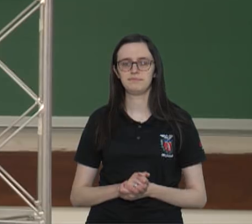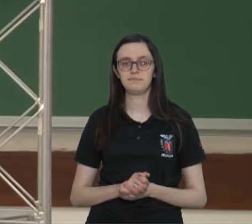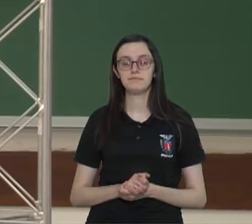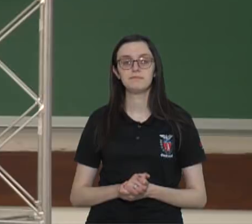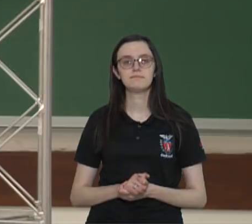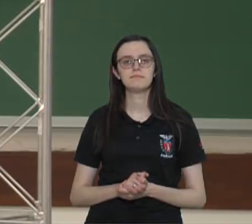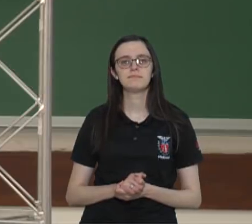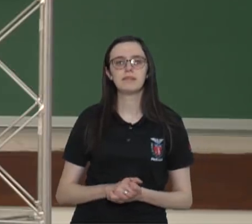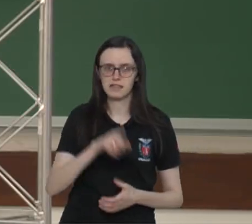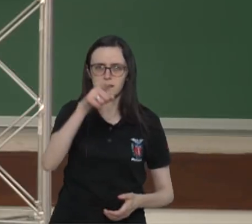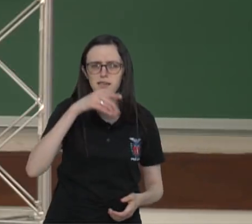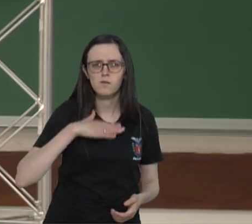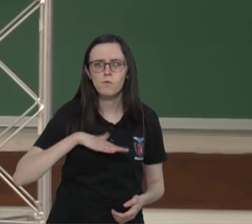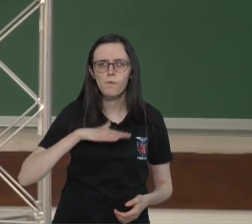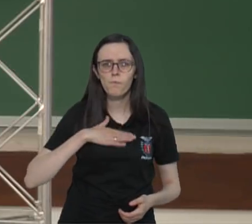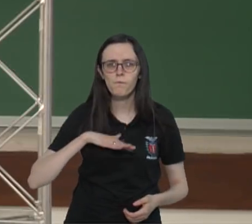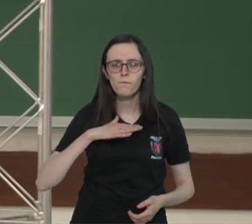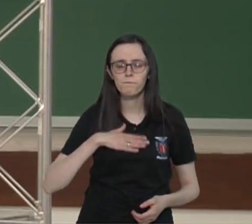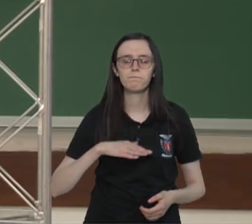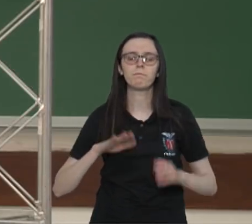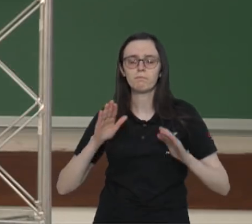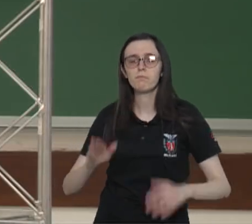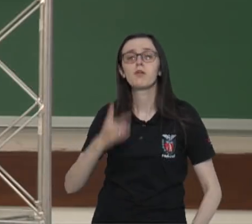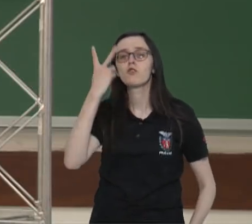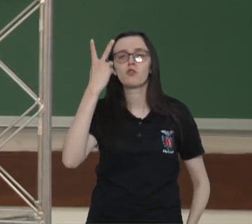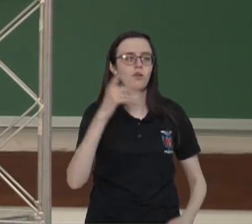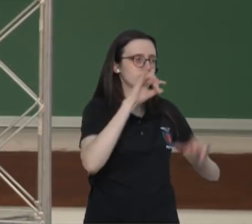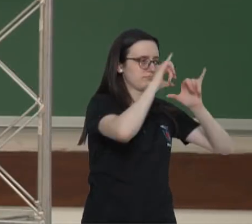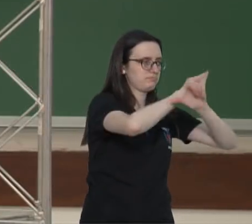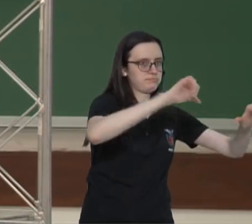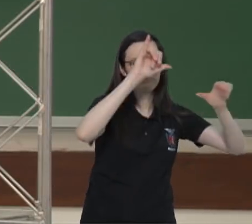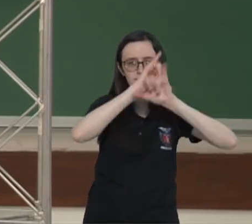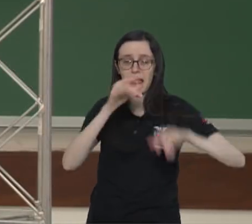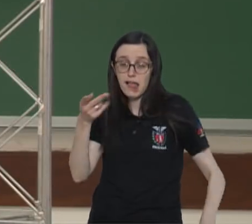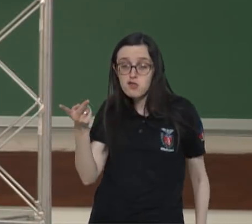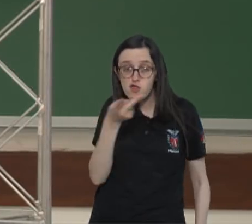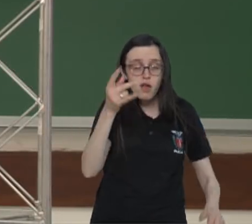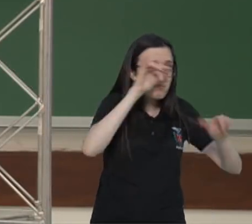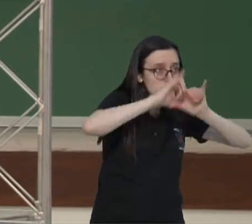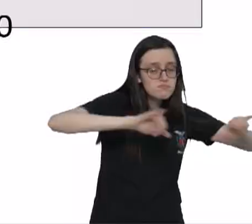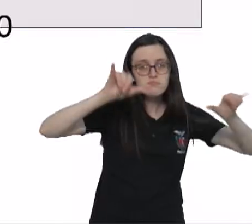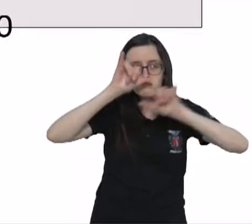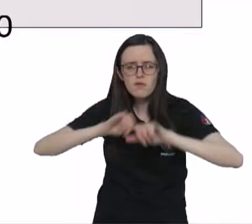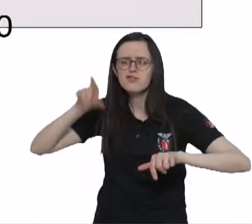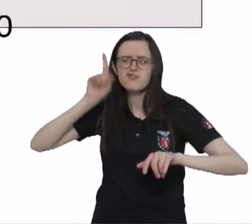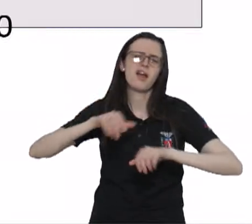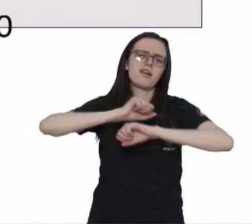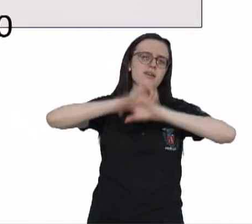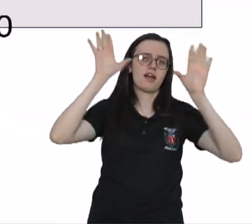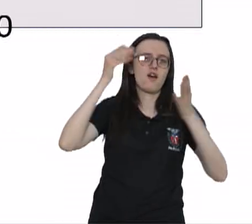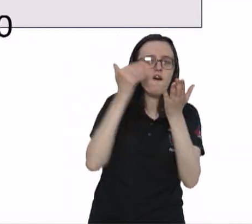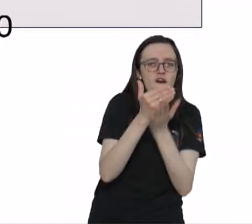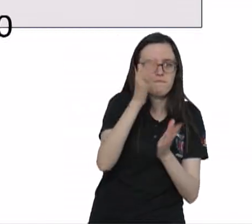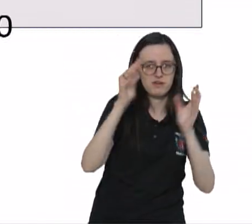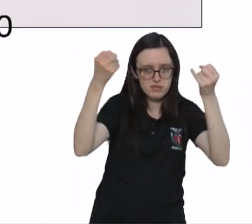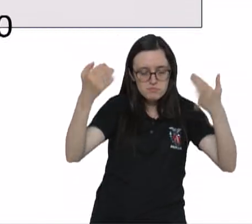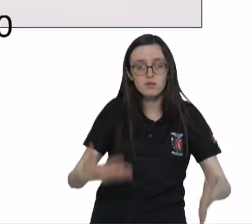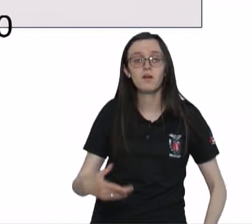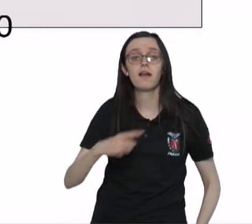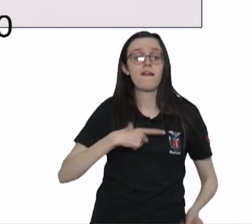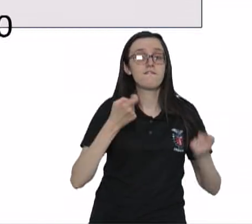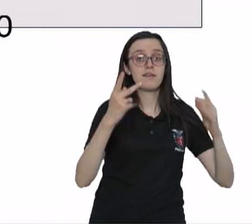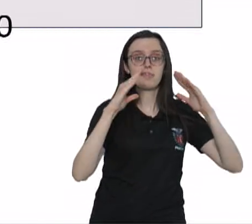Então, foi tranquilo? Os dois classificados, vamos voltar aqui, né? Os dois classificados já deixa bem claro no início, olha lá. Vende-se uma